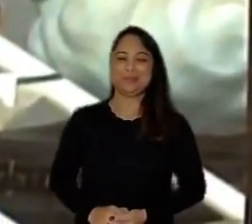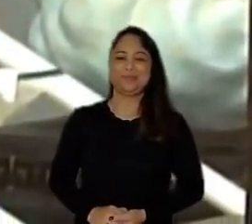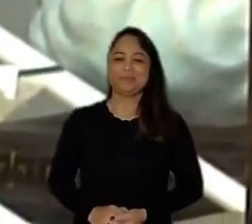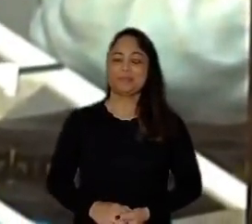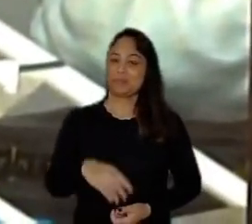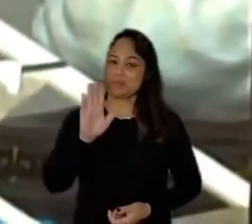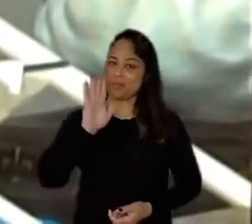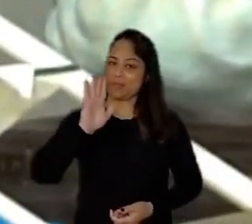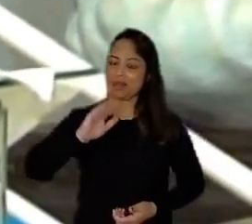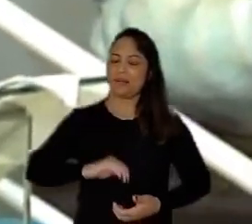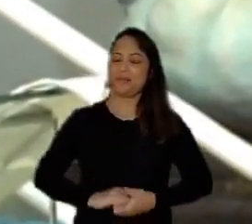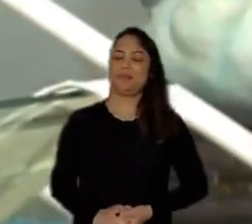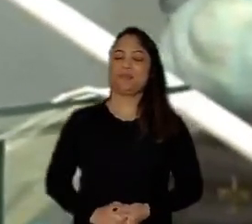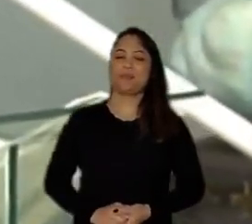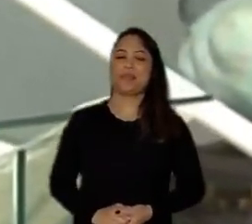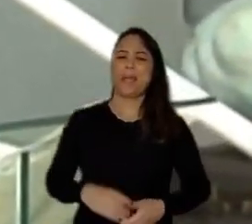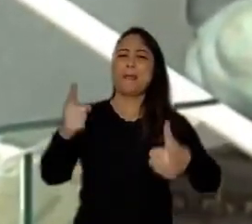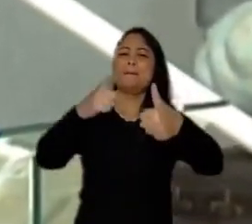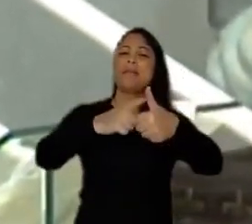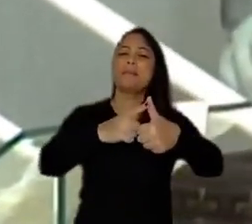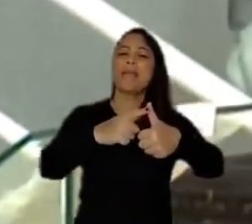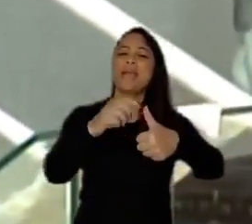Qual é a primeira filha da esperança?